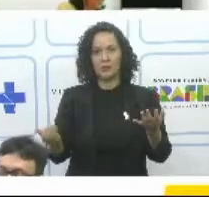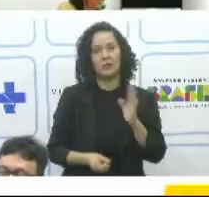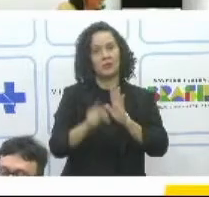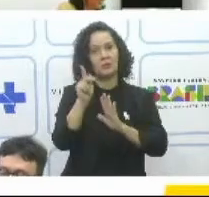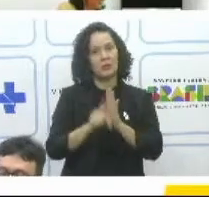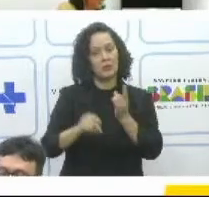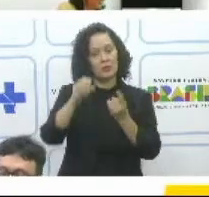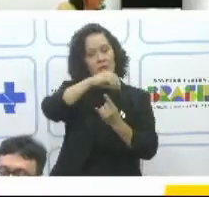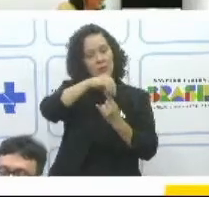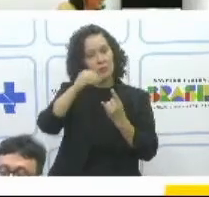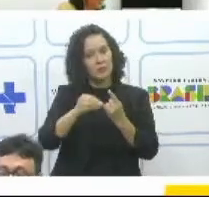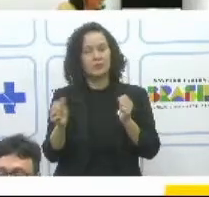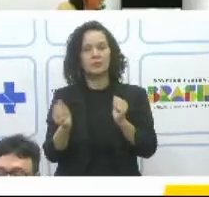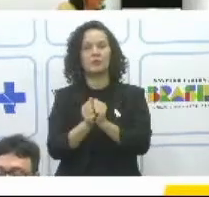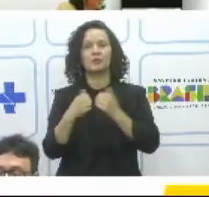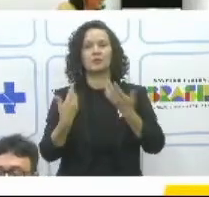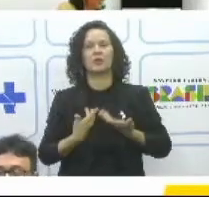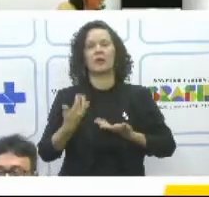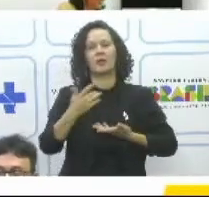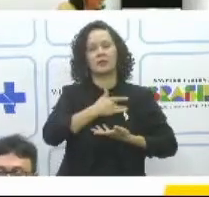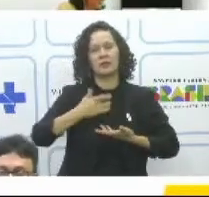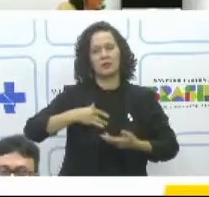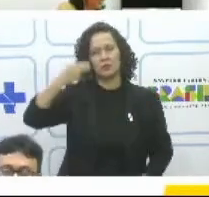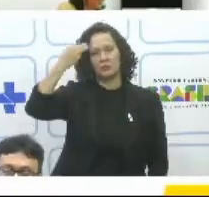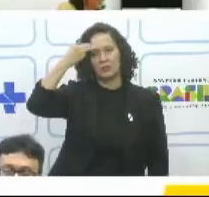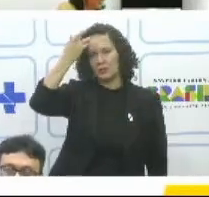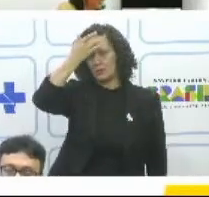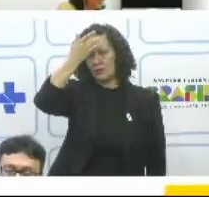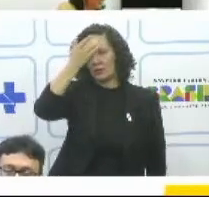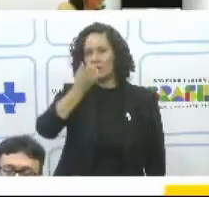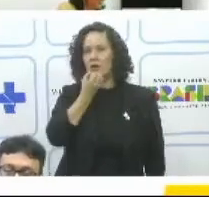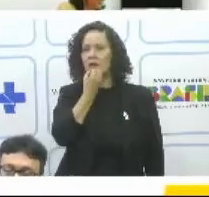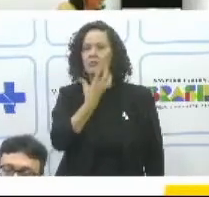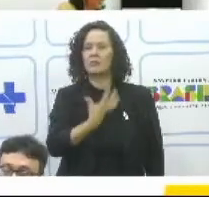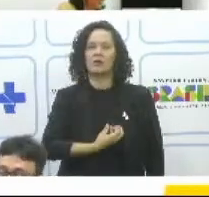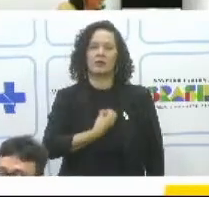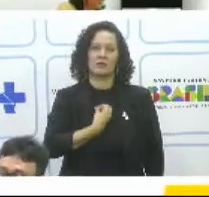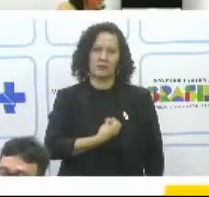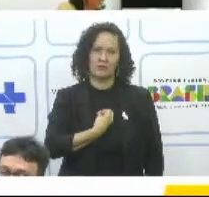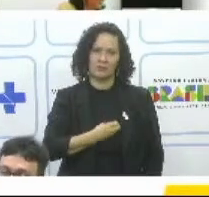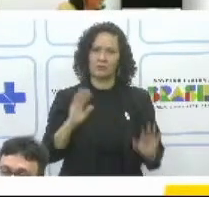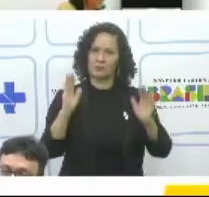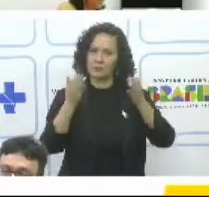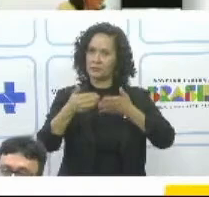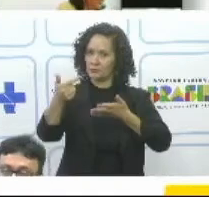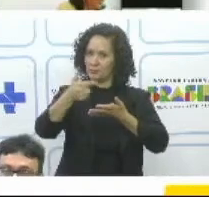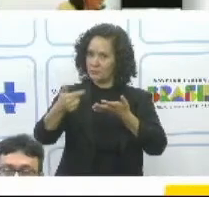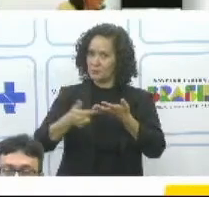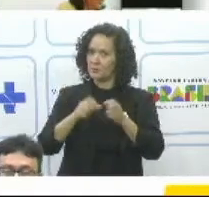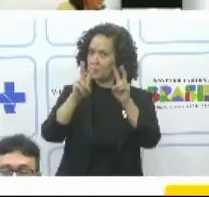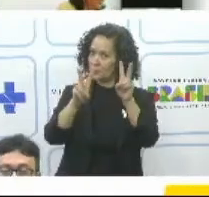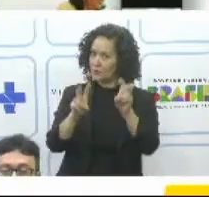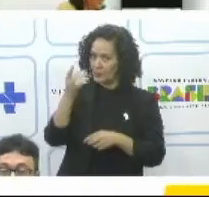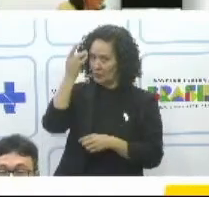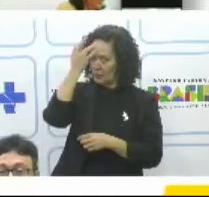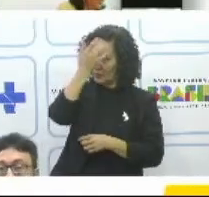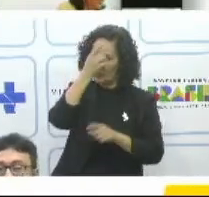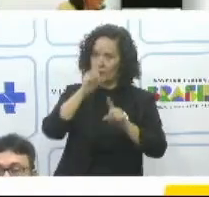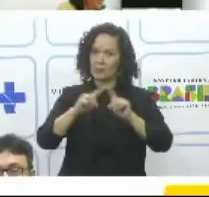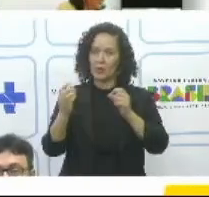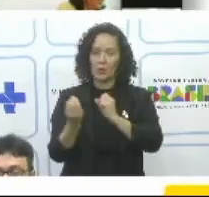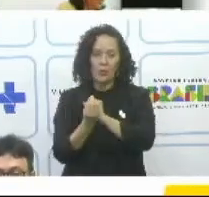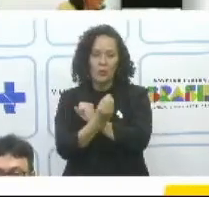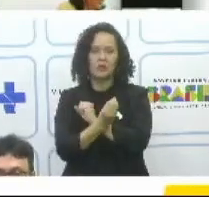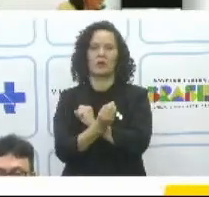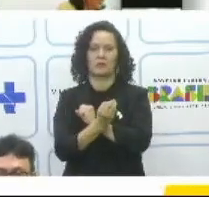de saúde mental e bem viver, né, que foca, né, nessas questões de saúde mental, mas também no